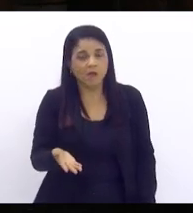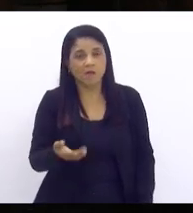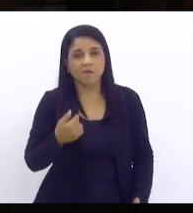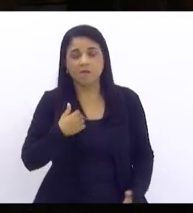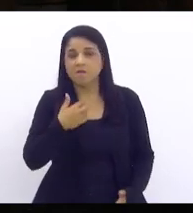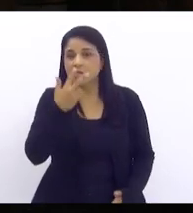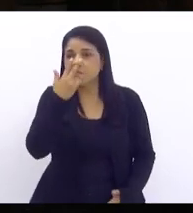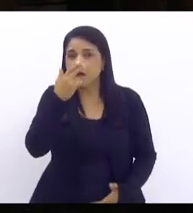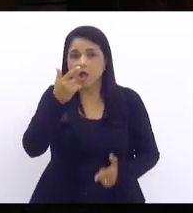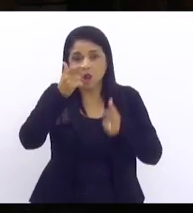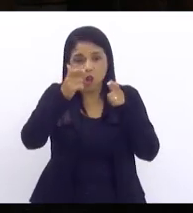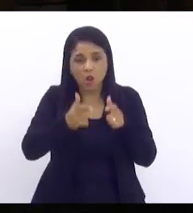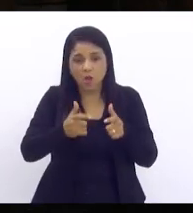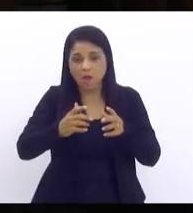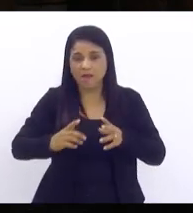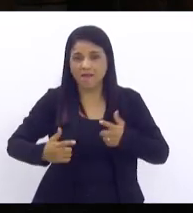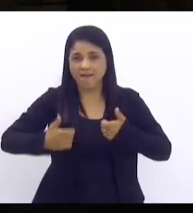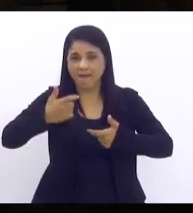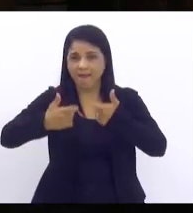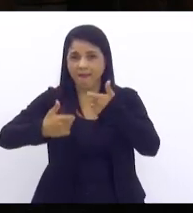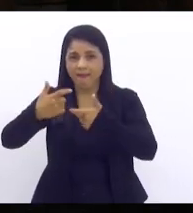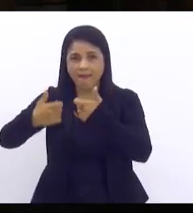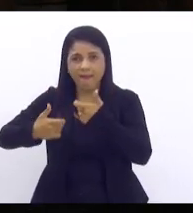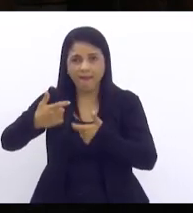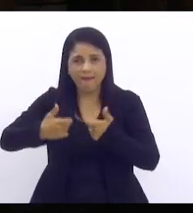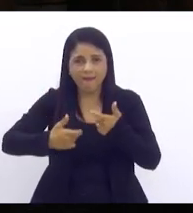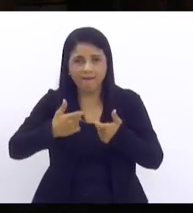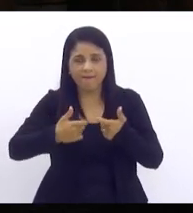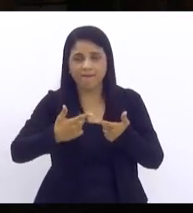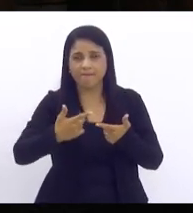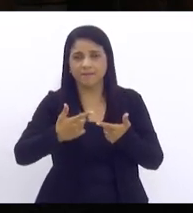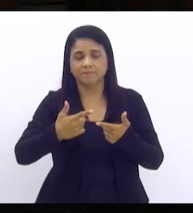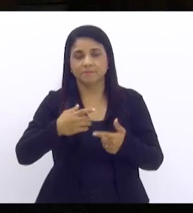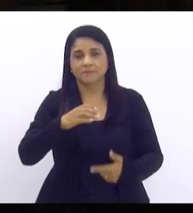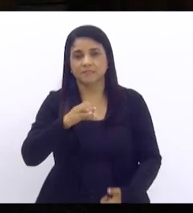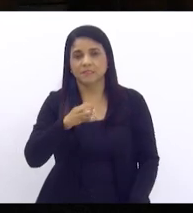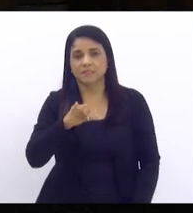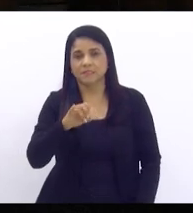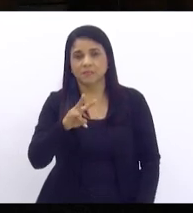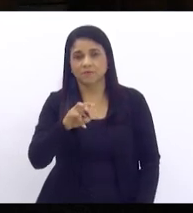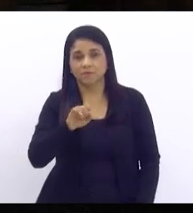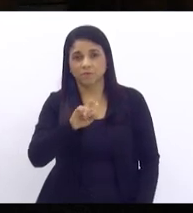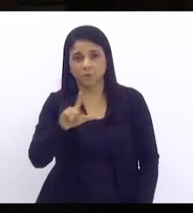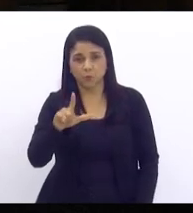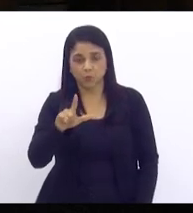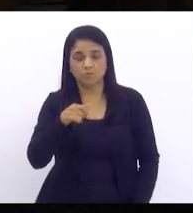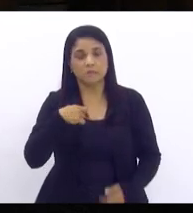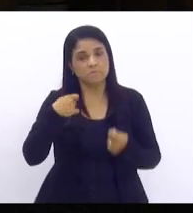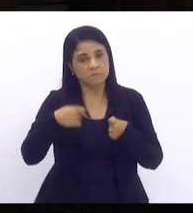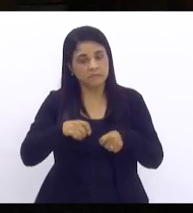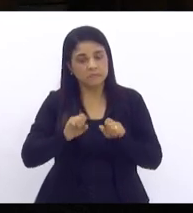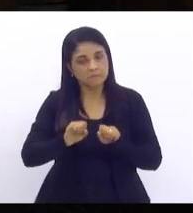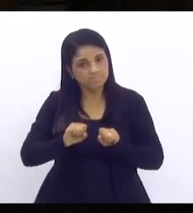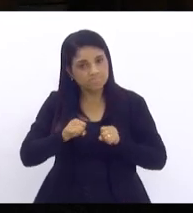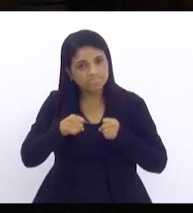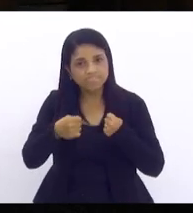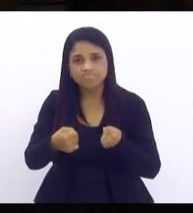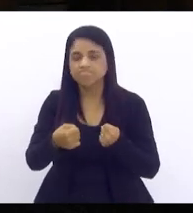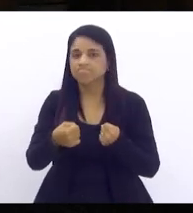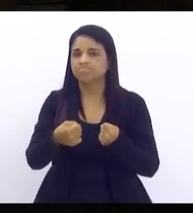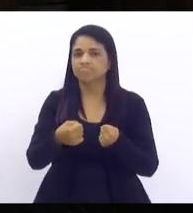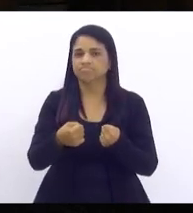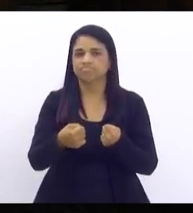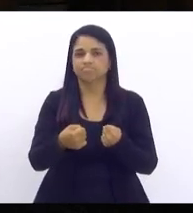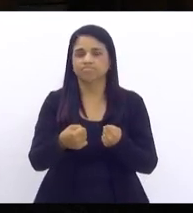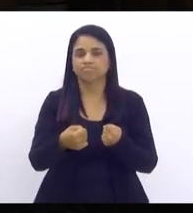de total guerra. E estamos realmente numa guerra civil e que precisa ser enfrentada.